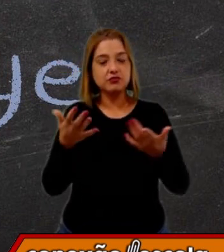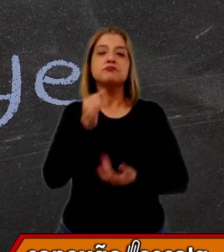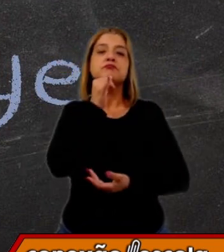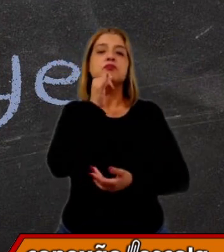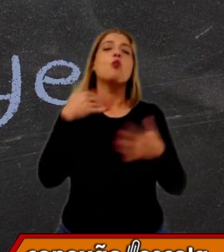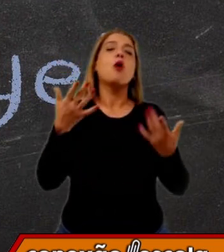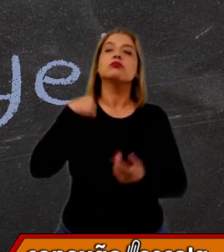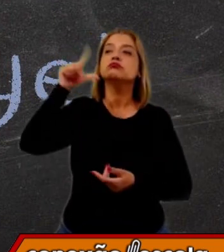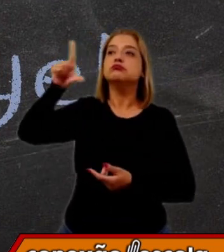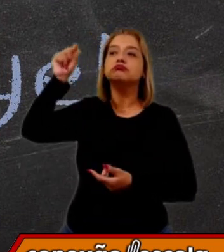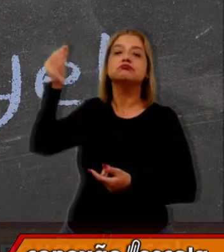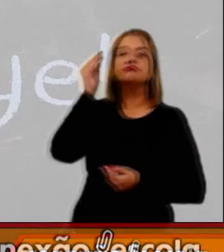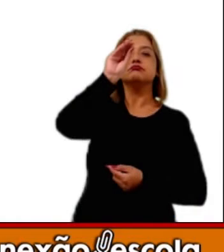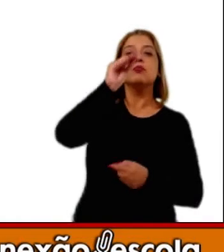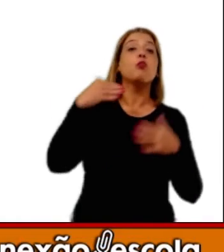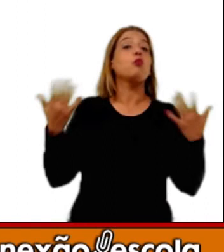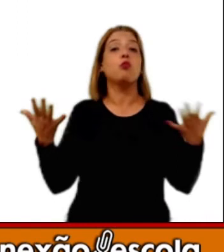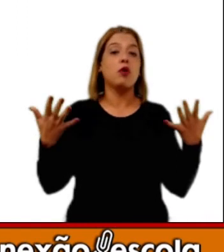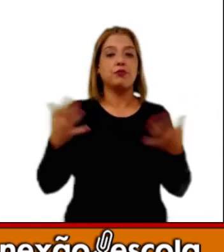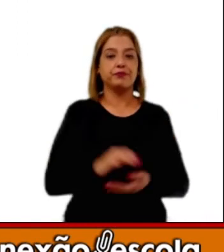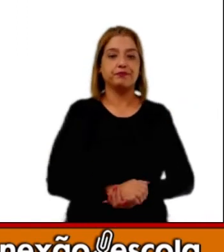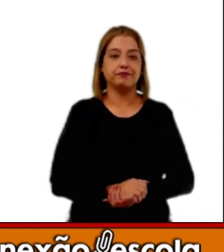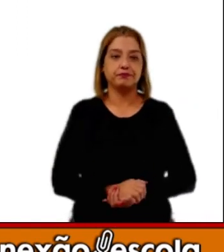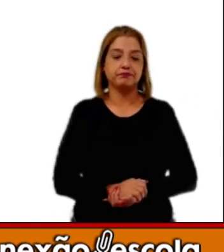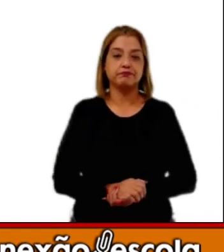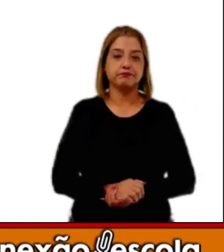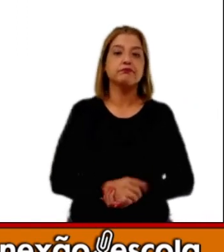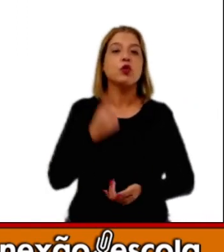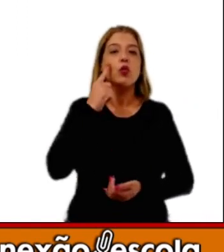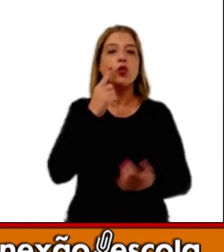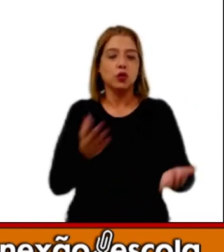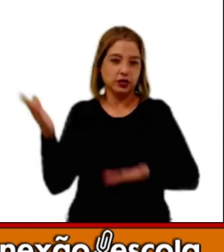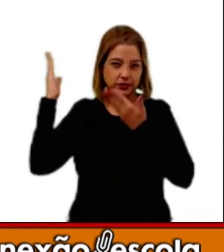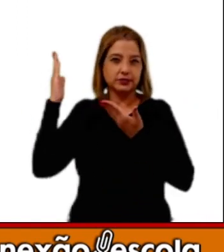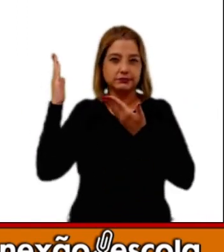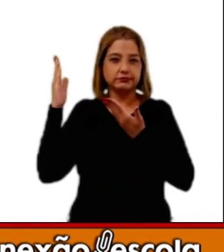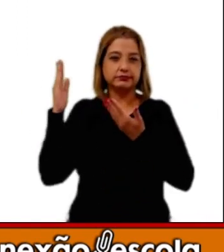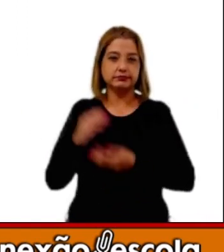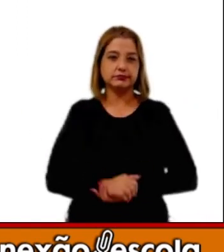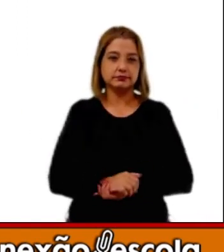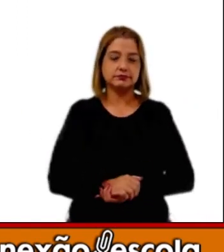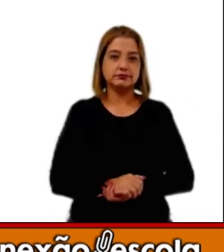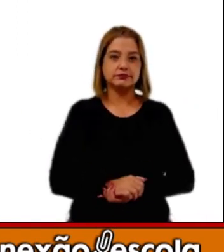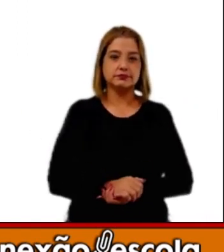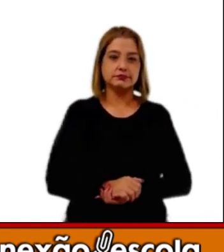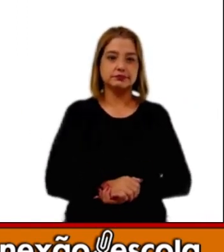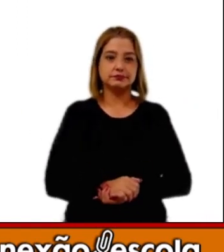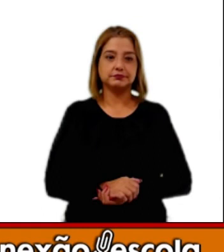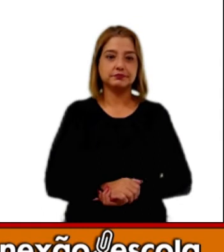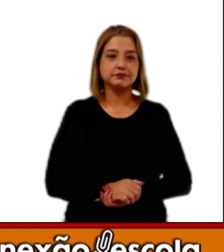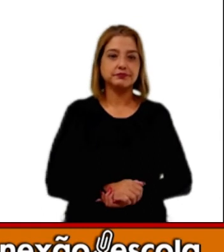conectivos seria esse vamos observar ai doí demaais english o amor do site that